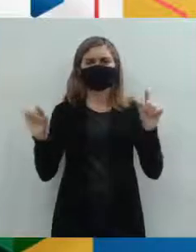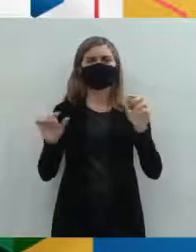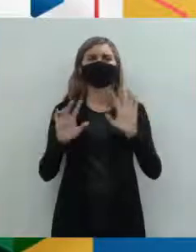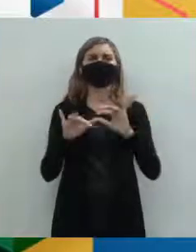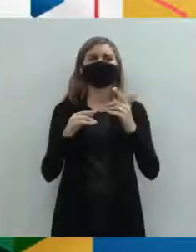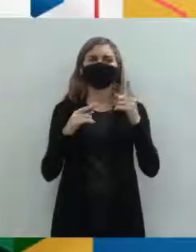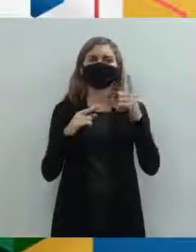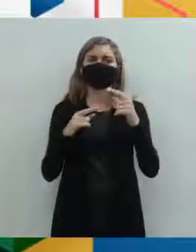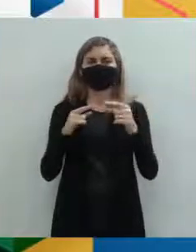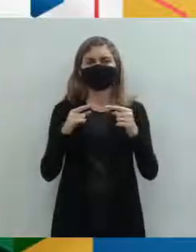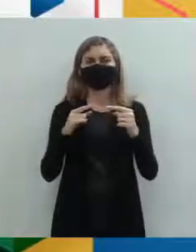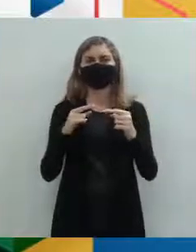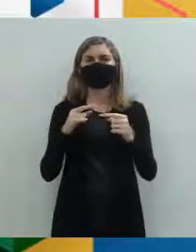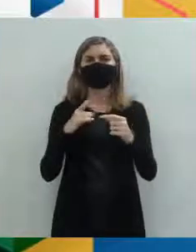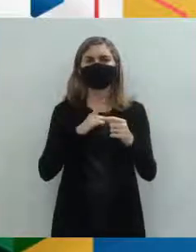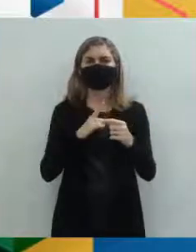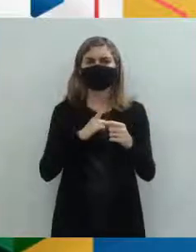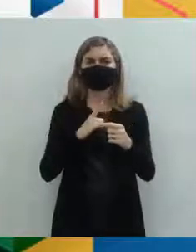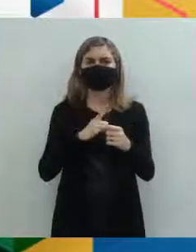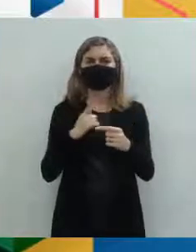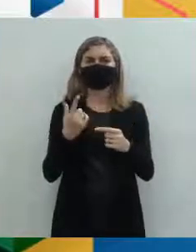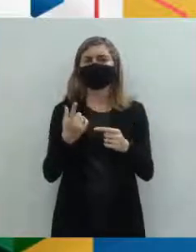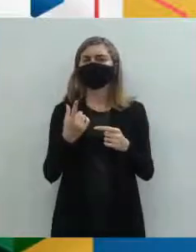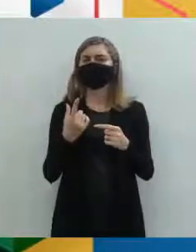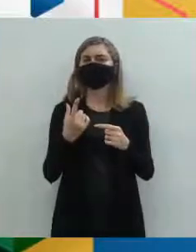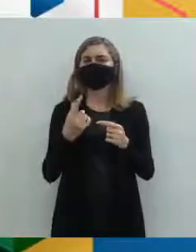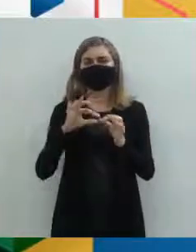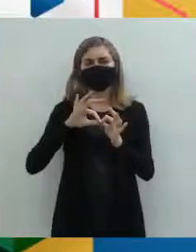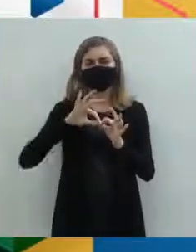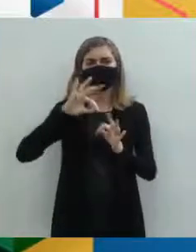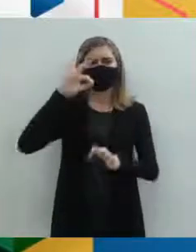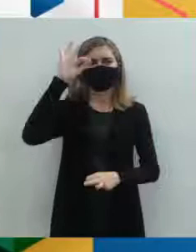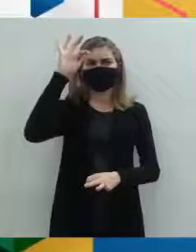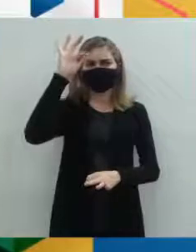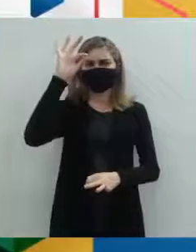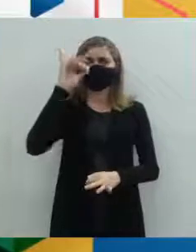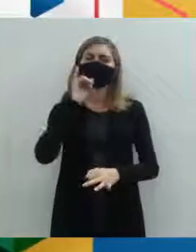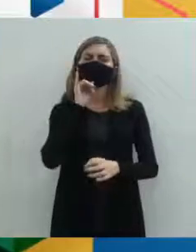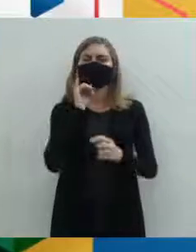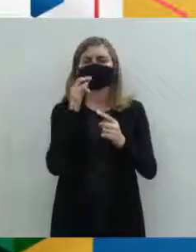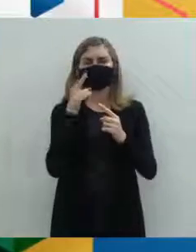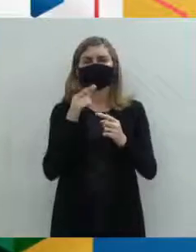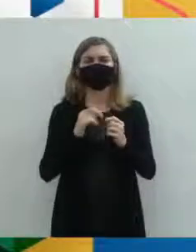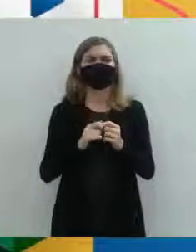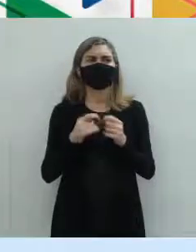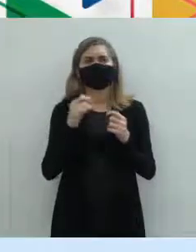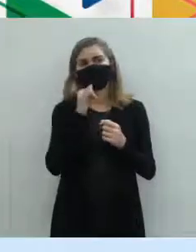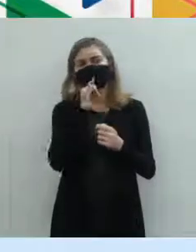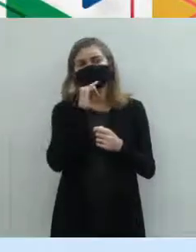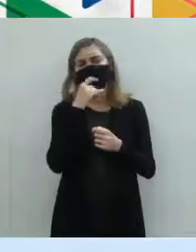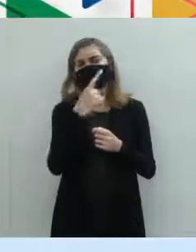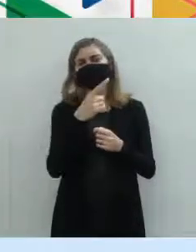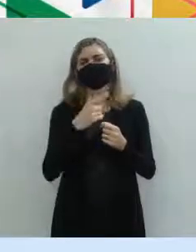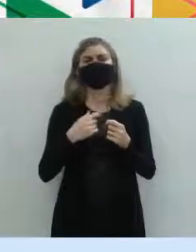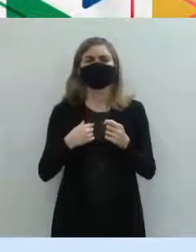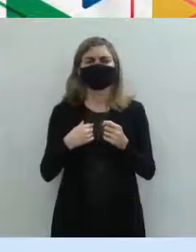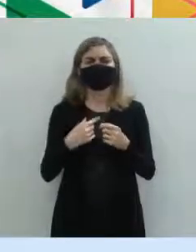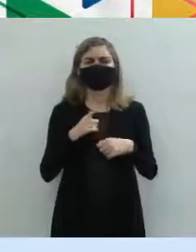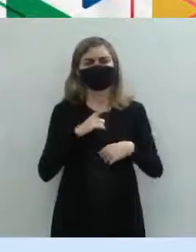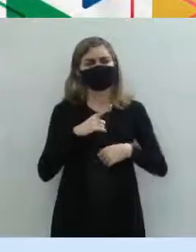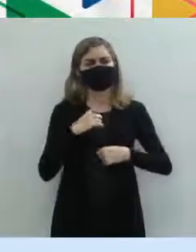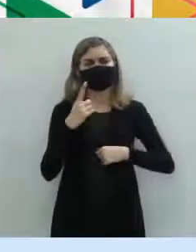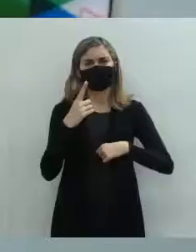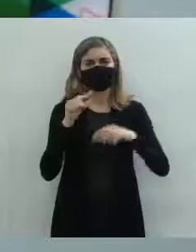são aqueles objetos que possuem um comprimento. Então, aqui, ó, como, por exemplo, a gente tem